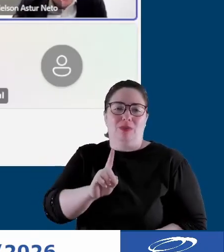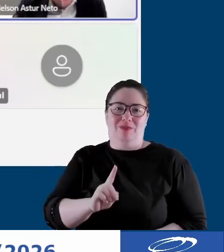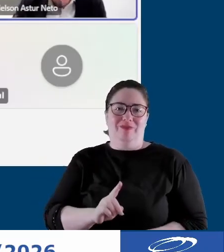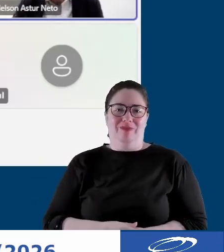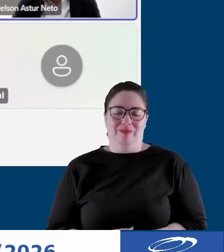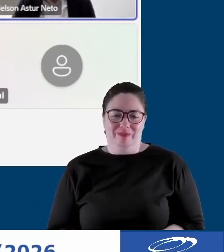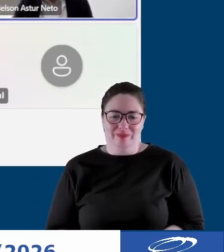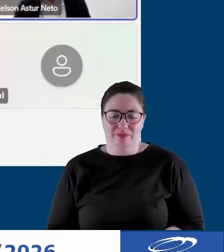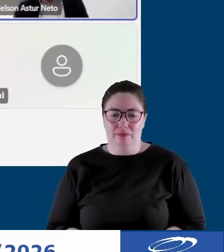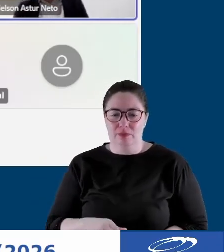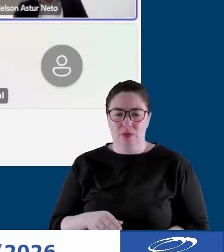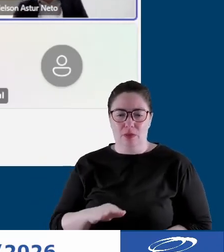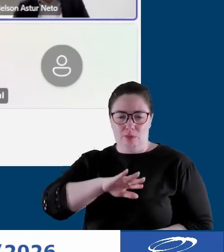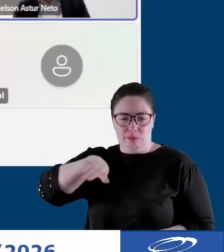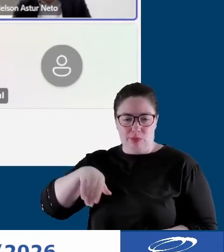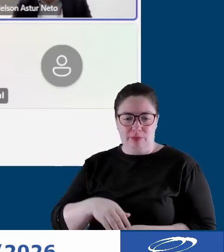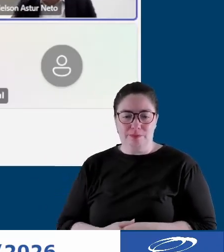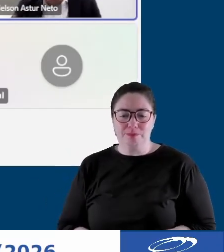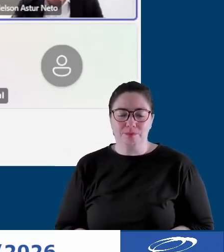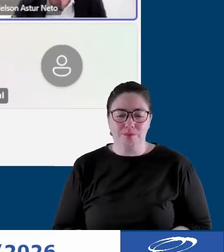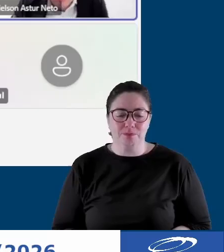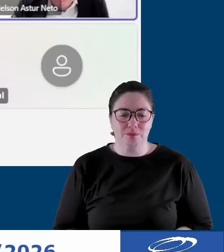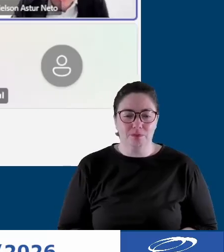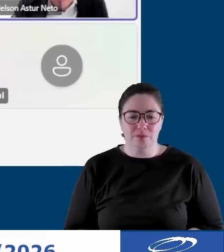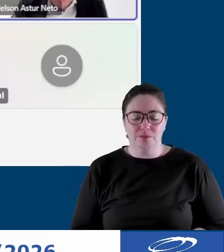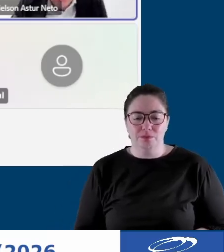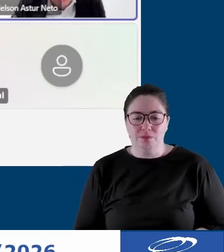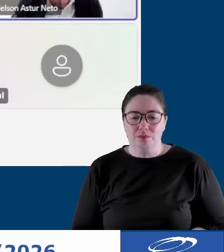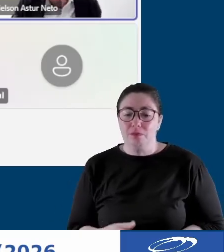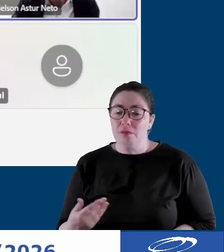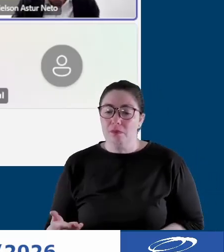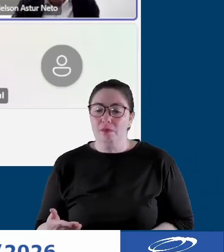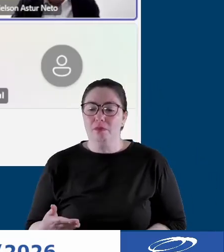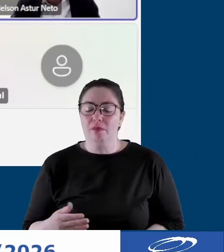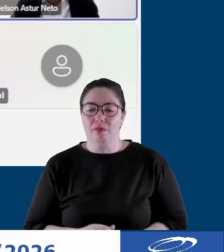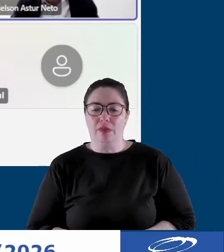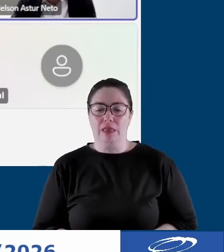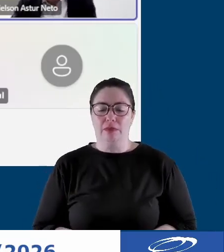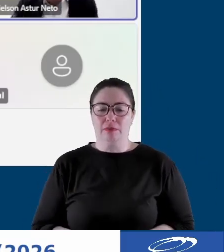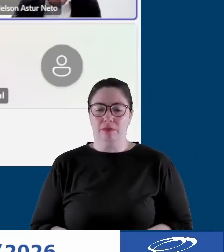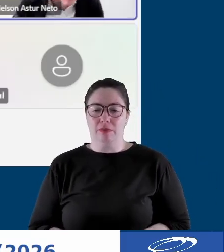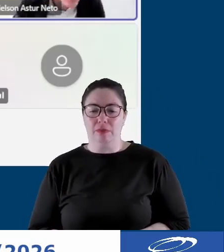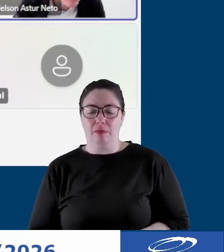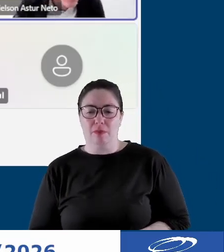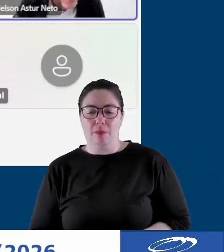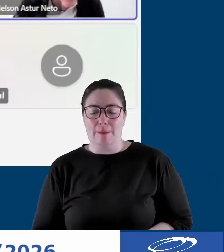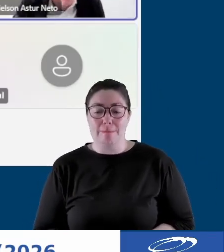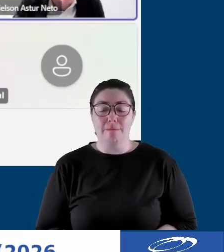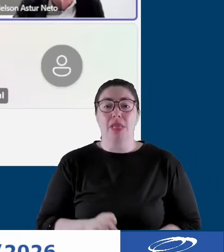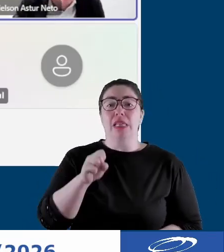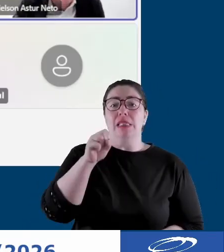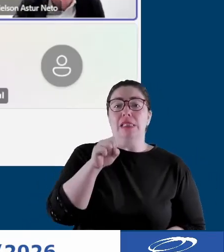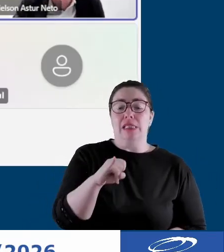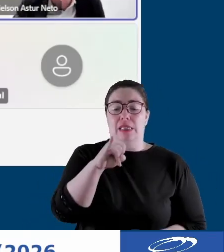Deixa eu pular aqui. Então, a remoção precoce dos implantes, quando não tem sinal de artrodese,